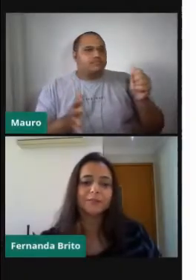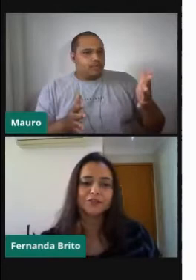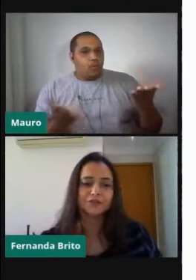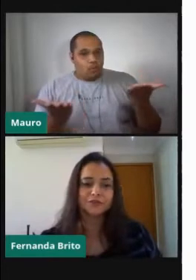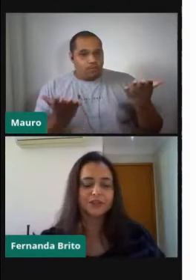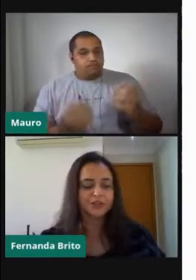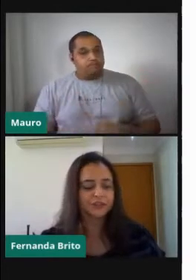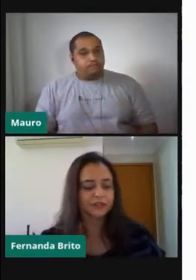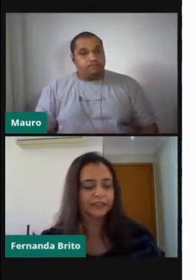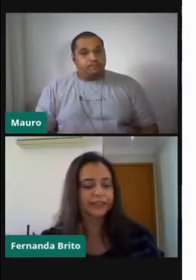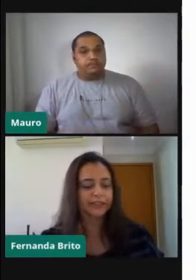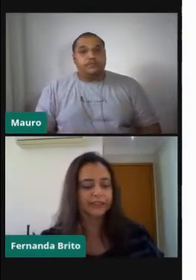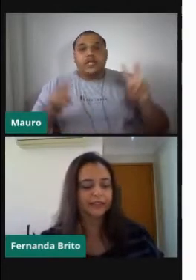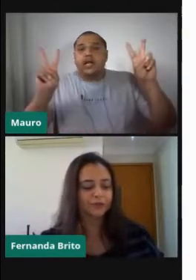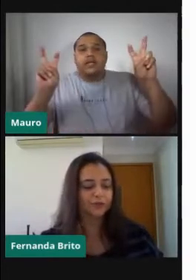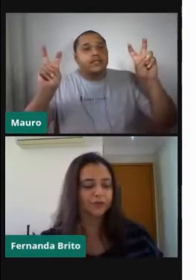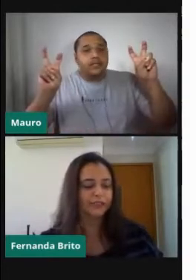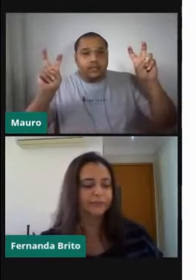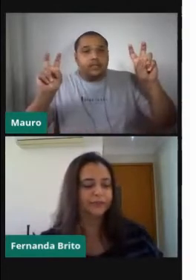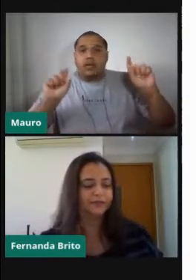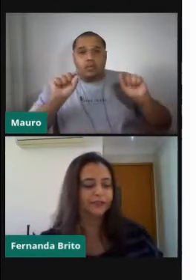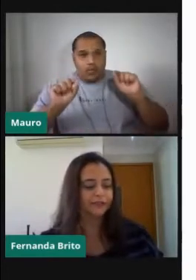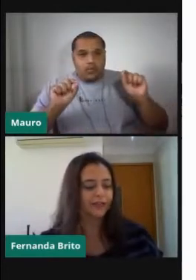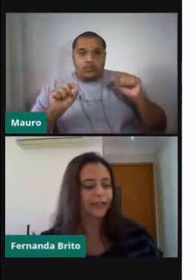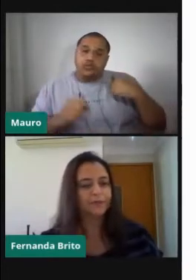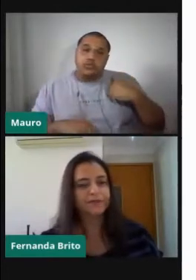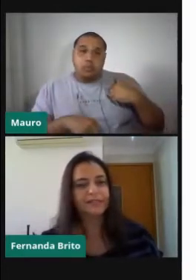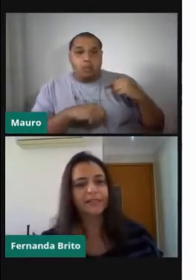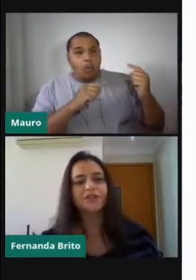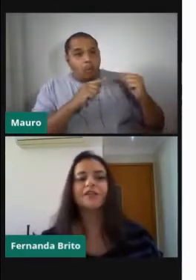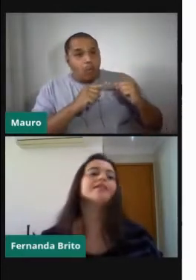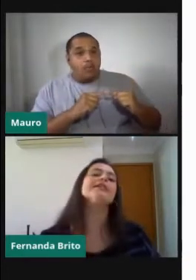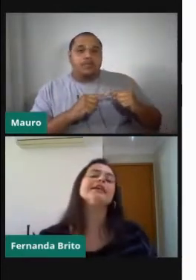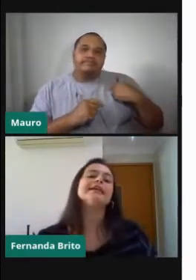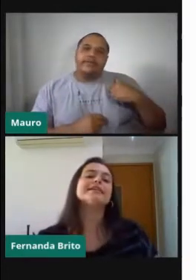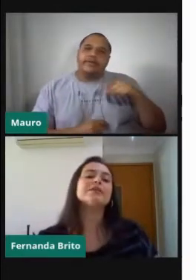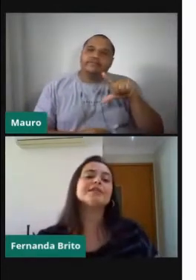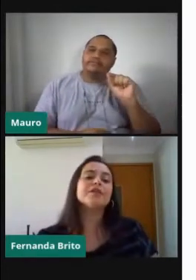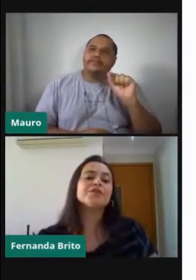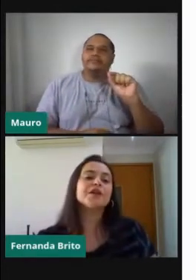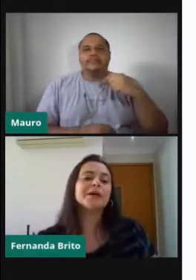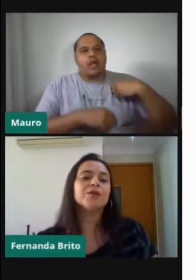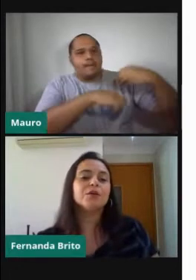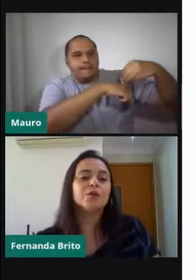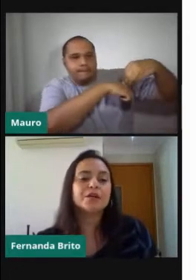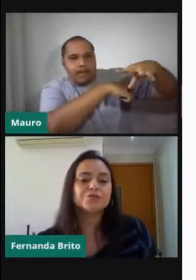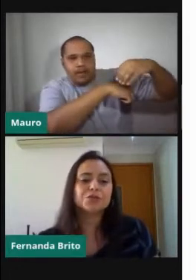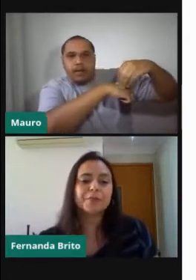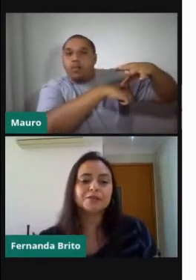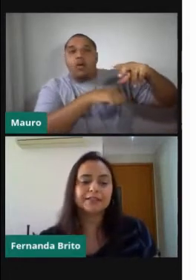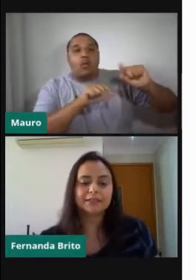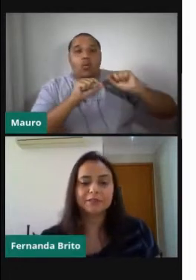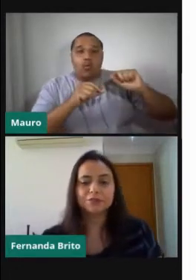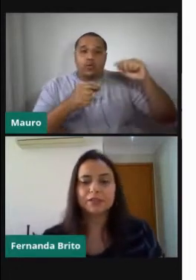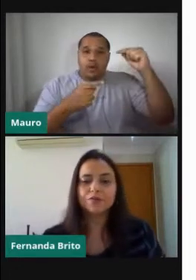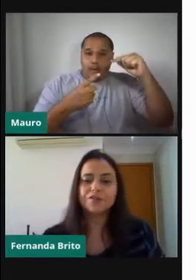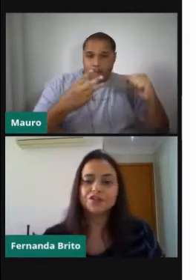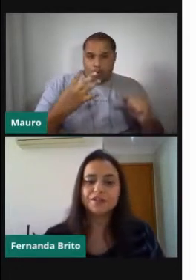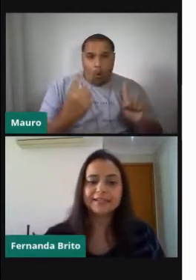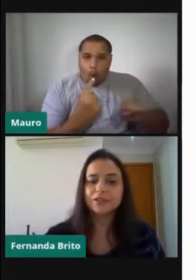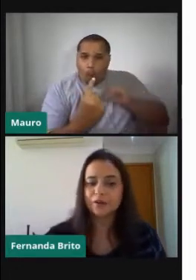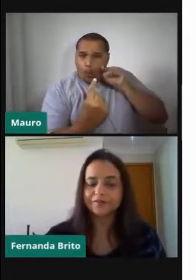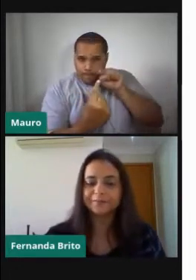Bem, então o tema de hoje, né, que eu escolhi para vir falar para vocês, né, são os alvos farmacológicos para o tratamento